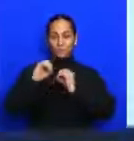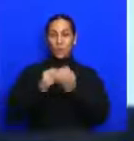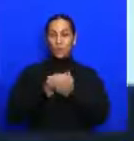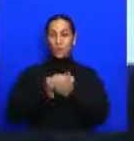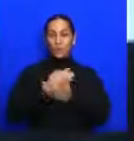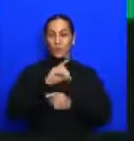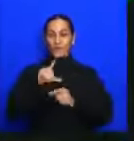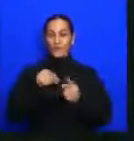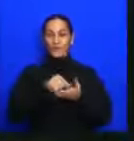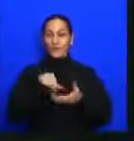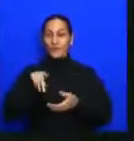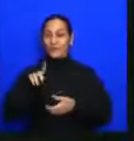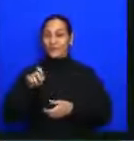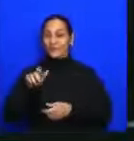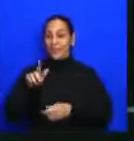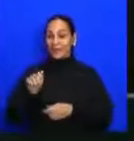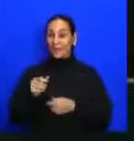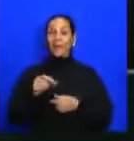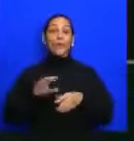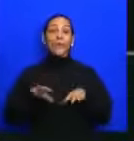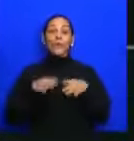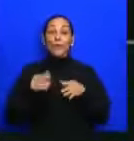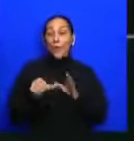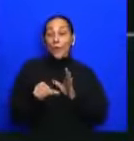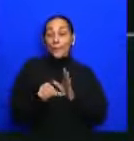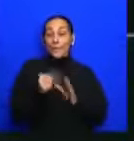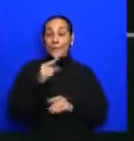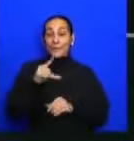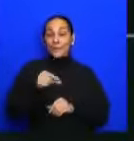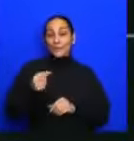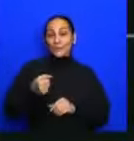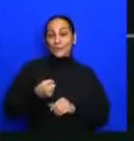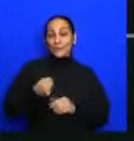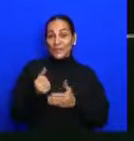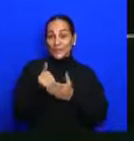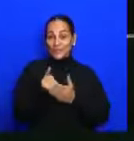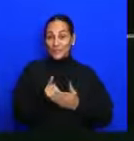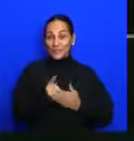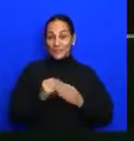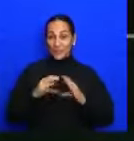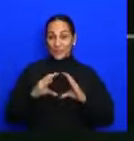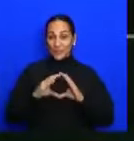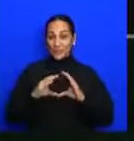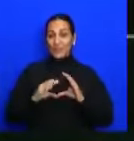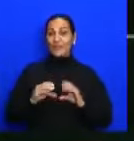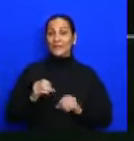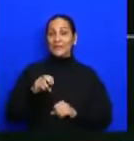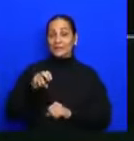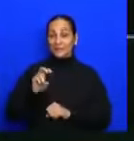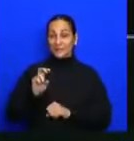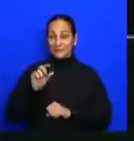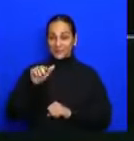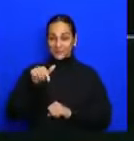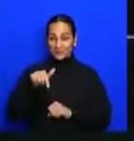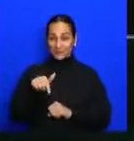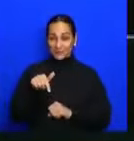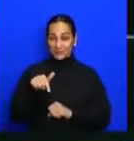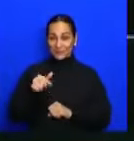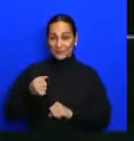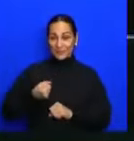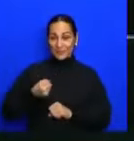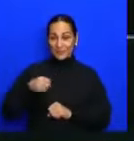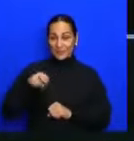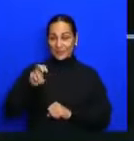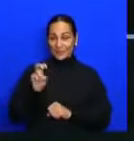Está começando o sorteio da Mega Sena. Qual será o primeiro número sorteado? Vem chegando! Bola 57,